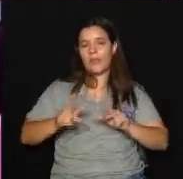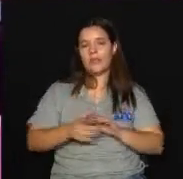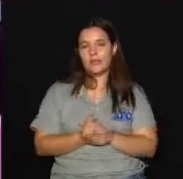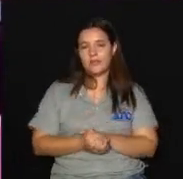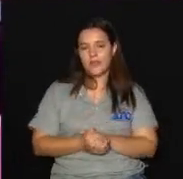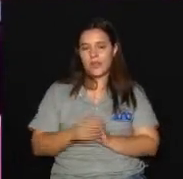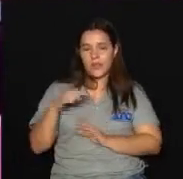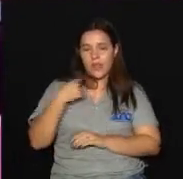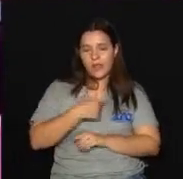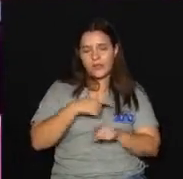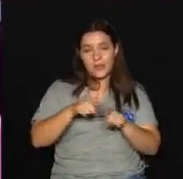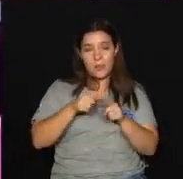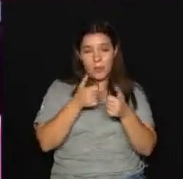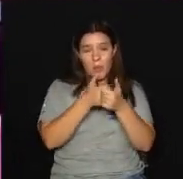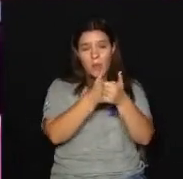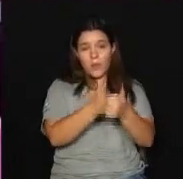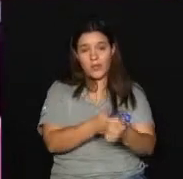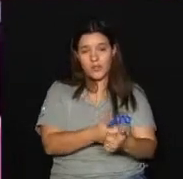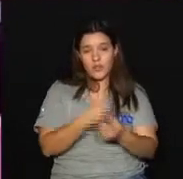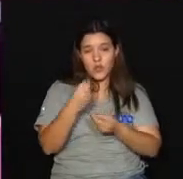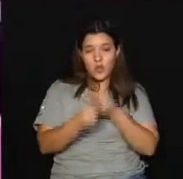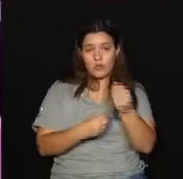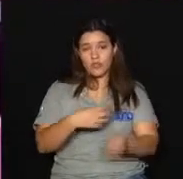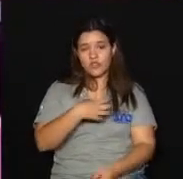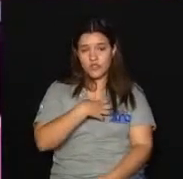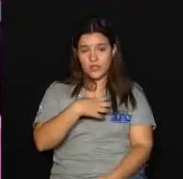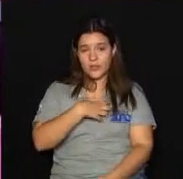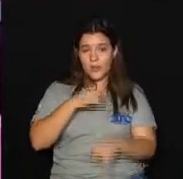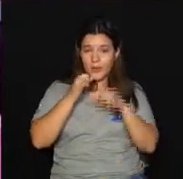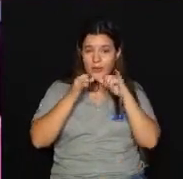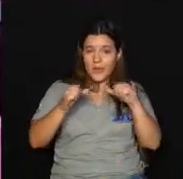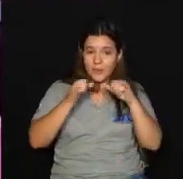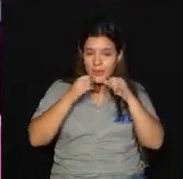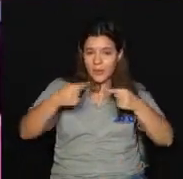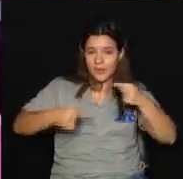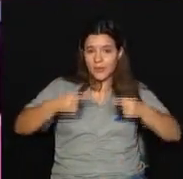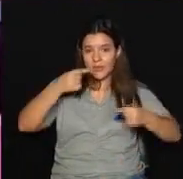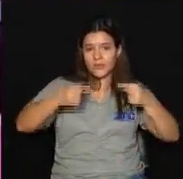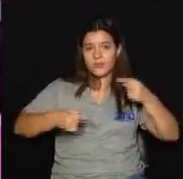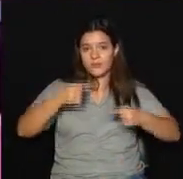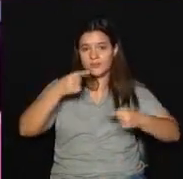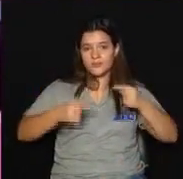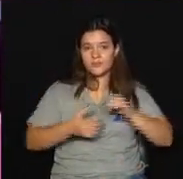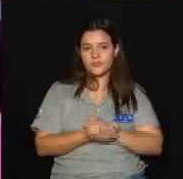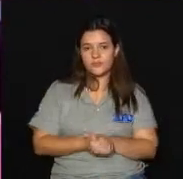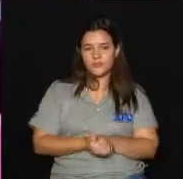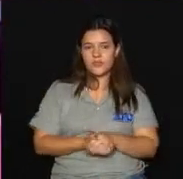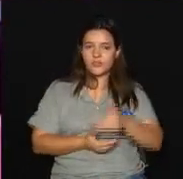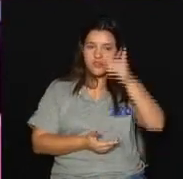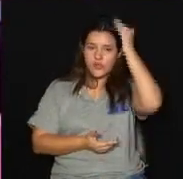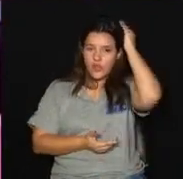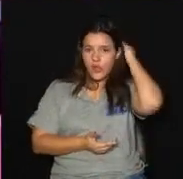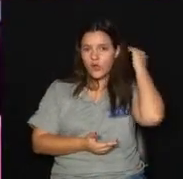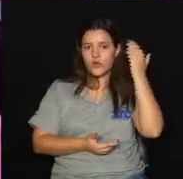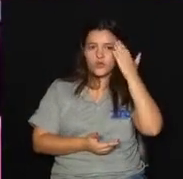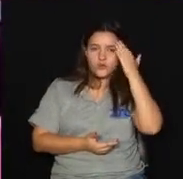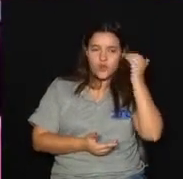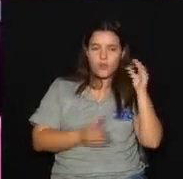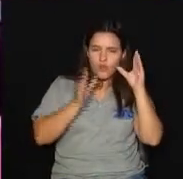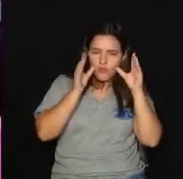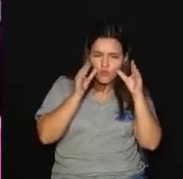E se nós acompanharmos, por exemplo, a forma como as campanhas foram levadas, o Dário soube canalizar